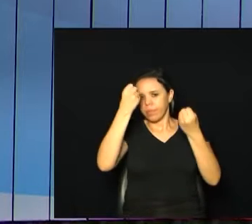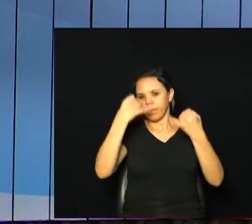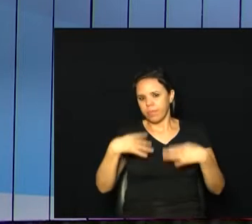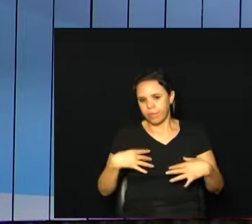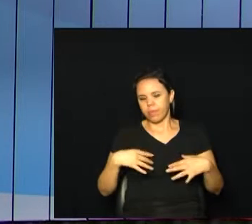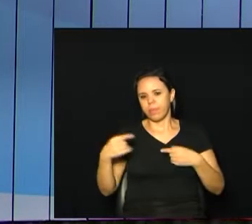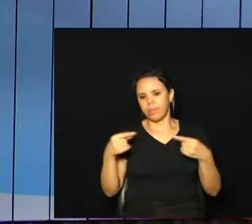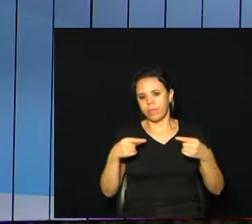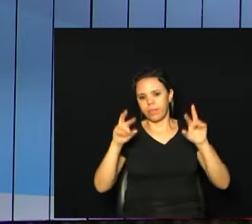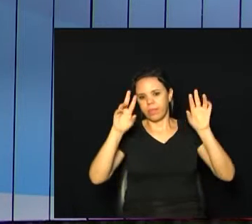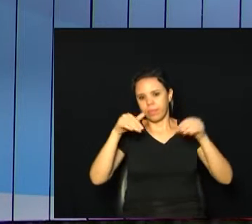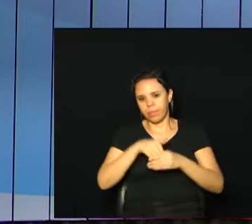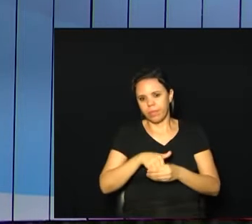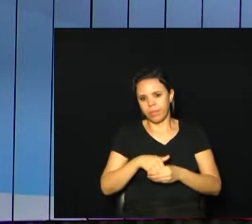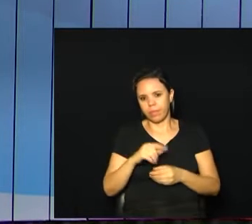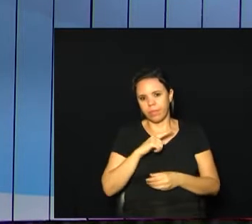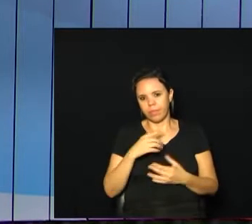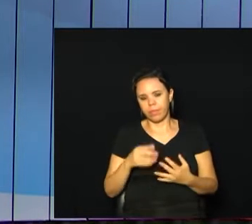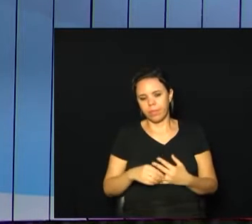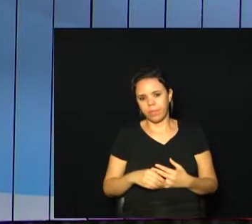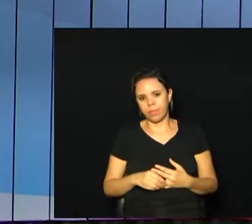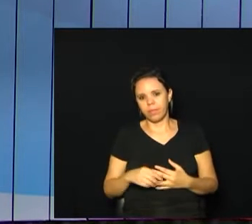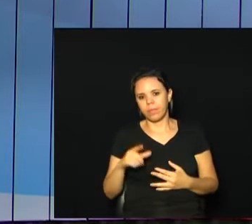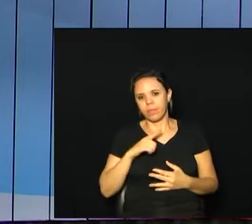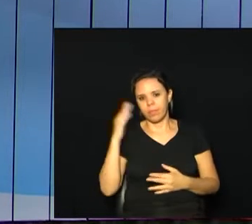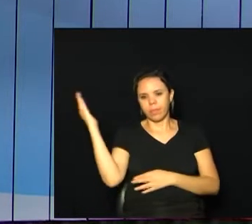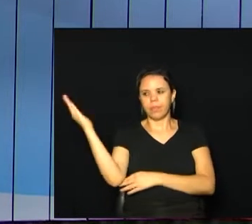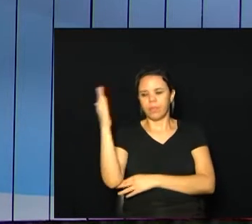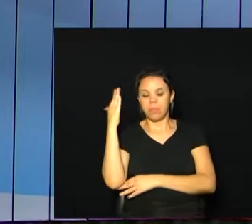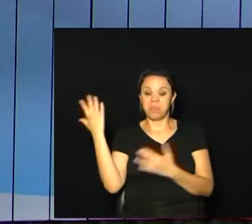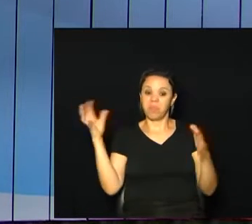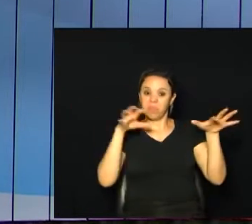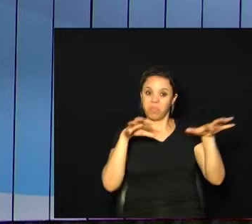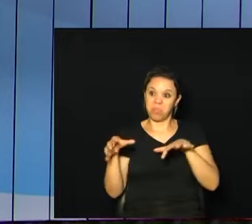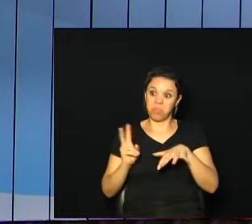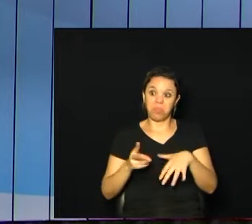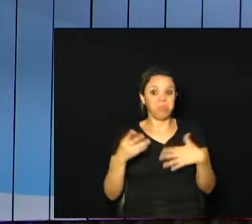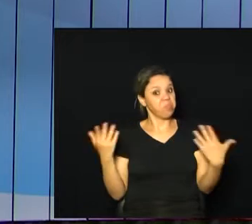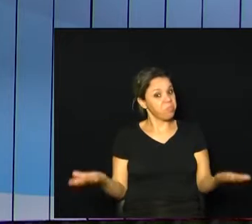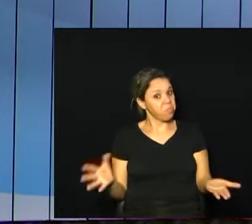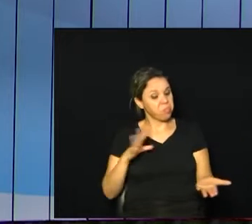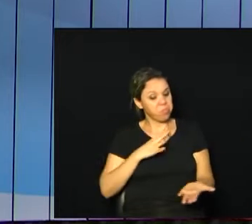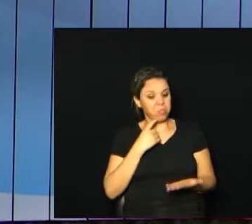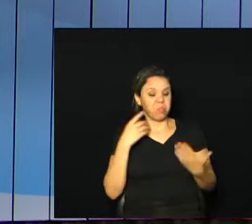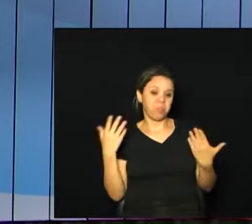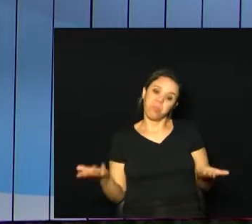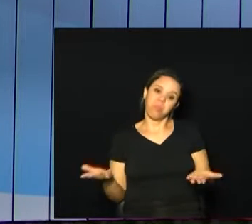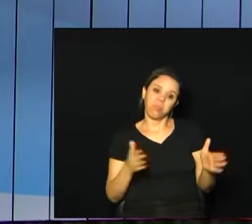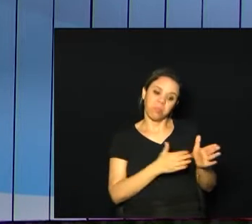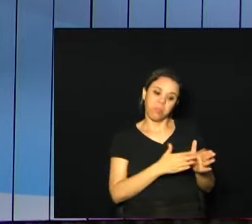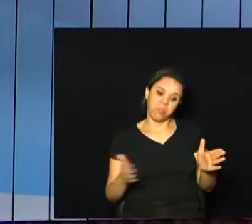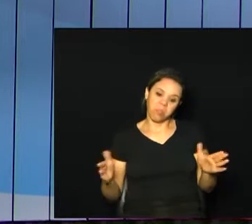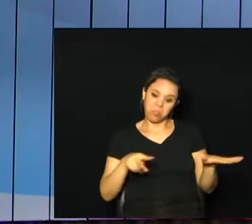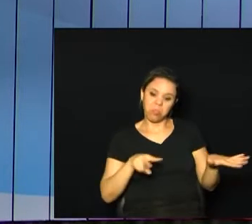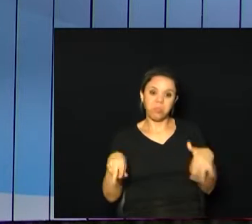as discussões e votações que nós tivemos. Tem previsão do tempo? Será que a chuva vai continuar aqui para a cidade de Campinas? Será que é durante toda